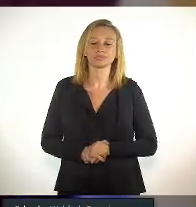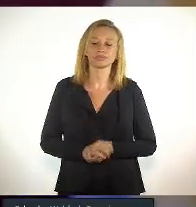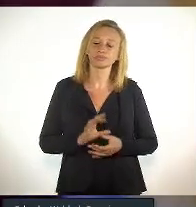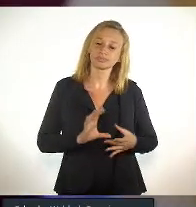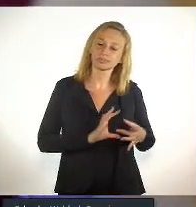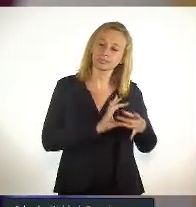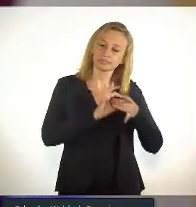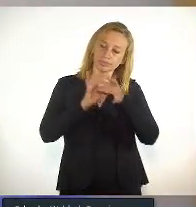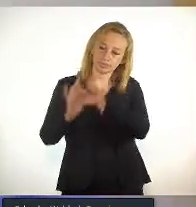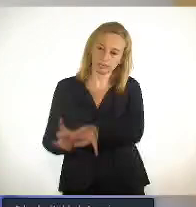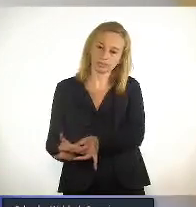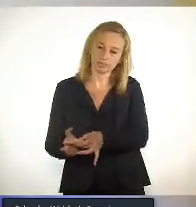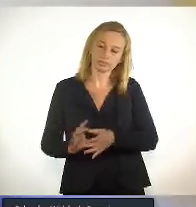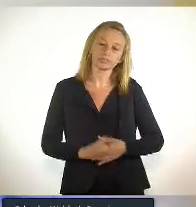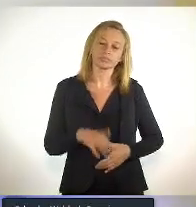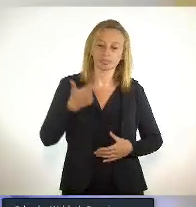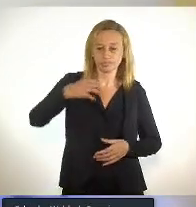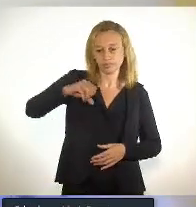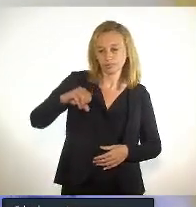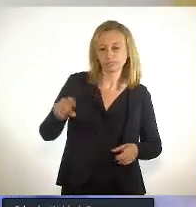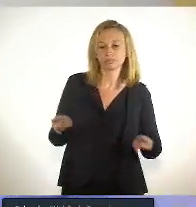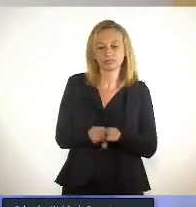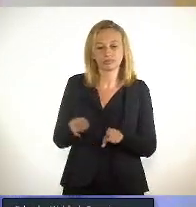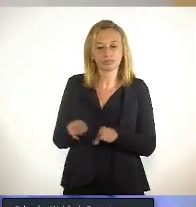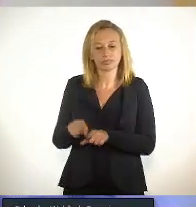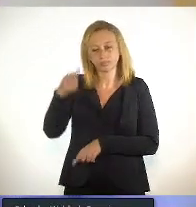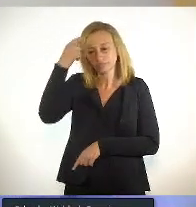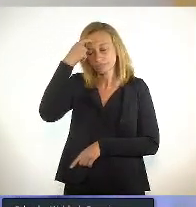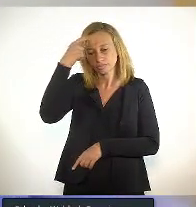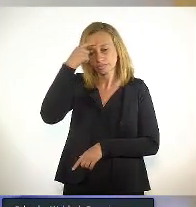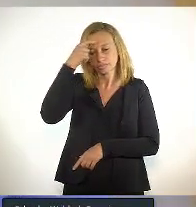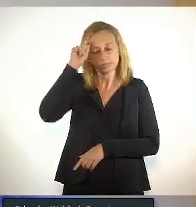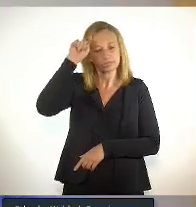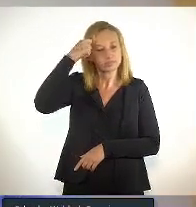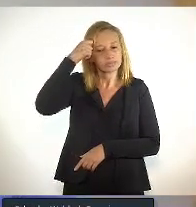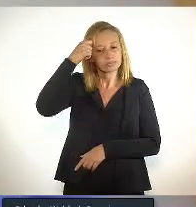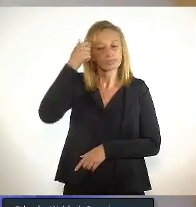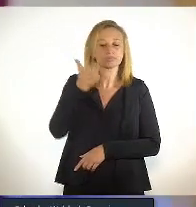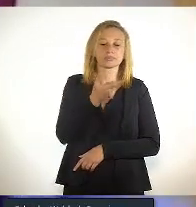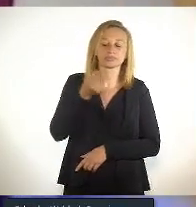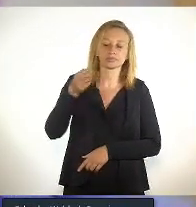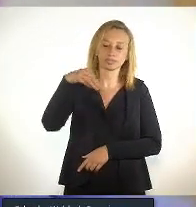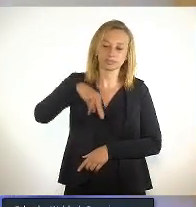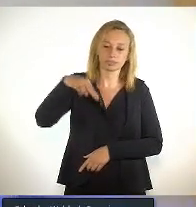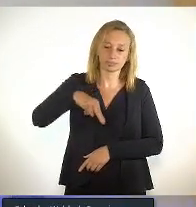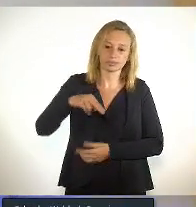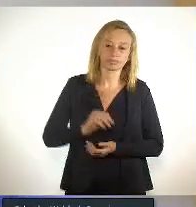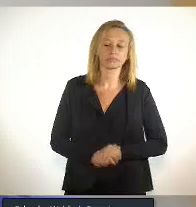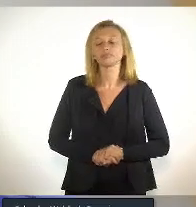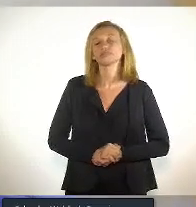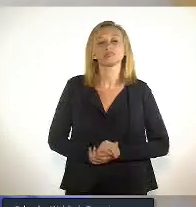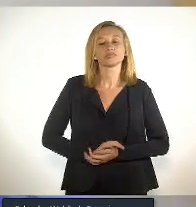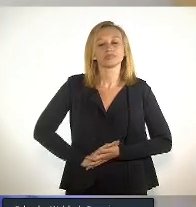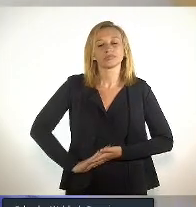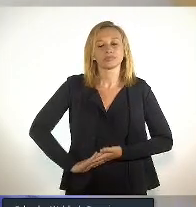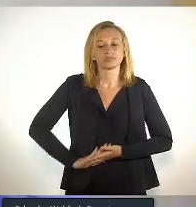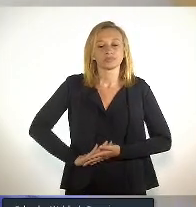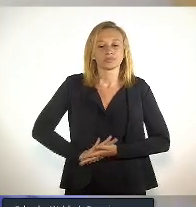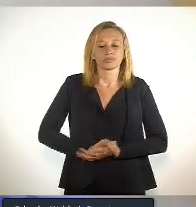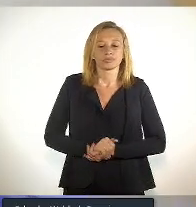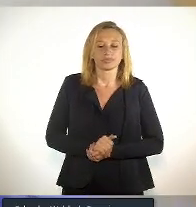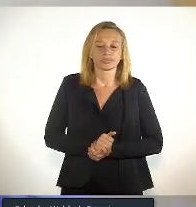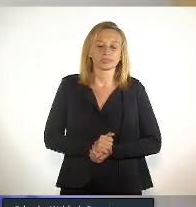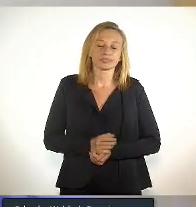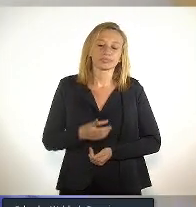gancho, fazer o link entre o 19 de novembro e a data de amanhã, 20 de novembro, Dia da Consciência Negra. A intervenção